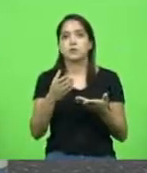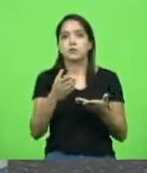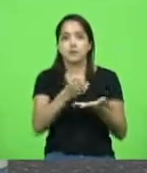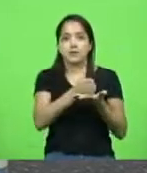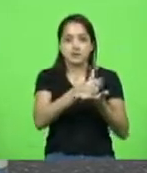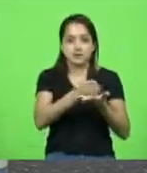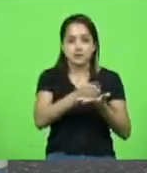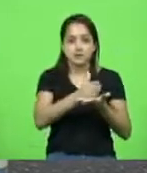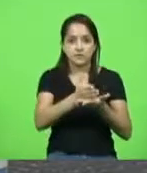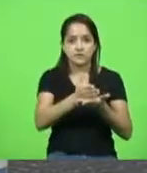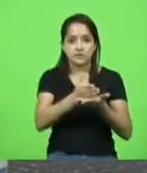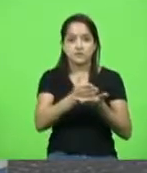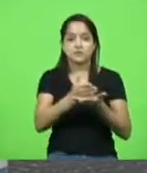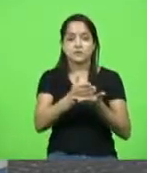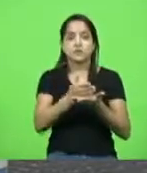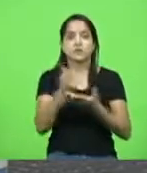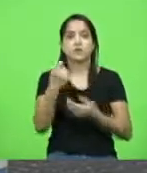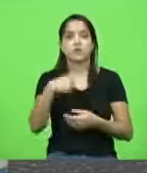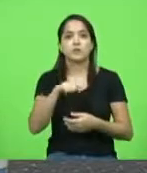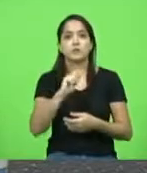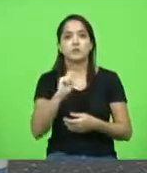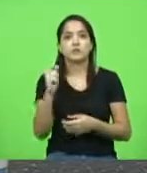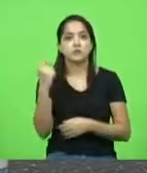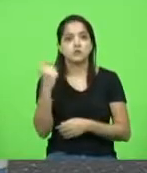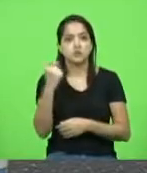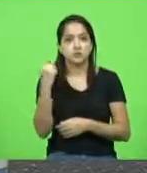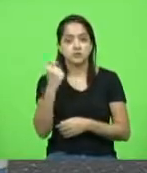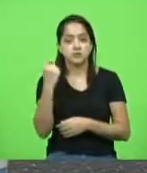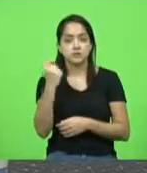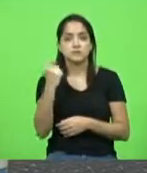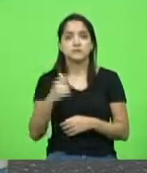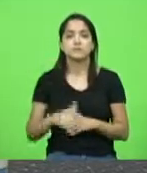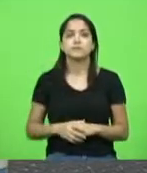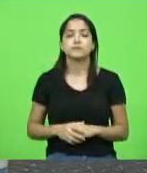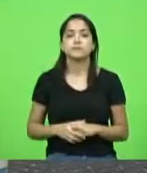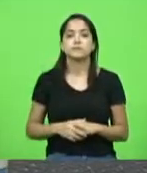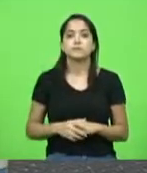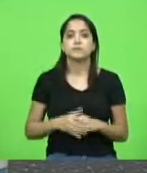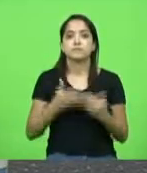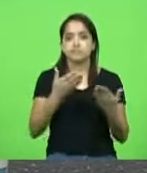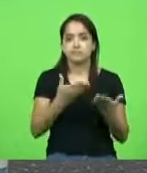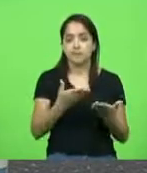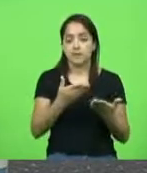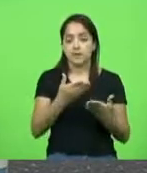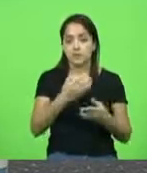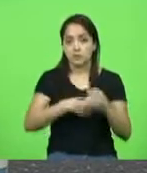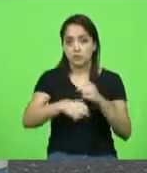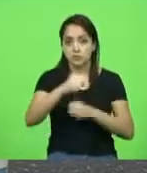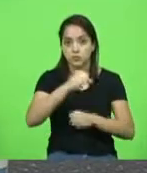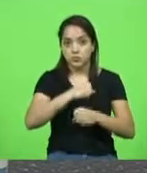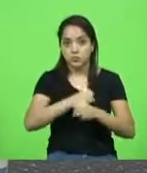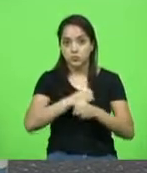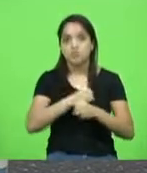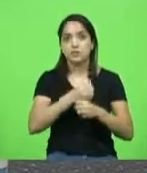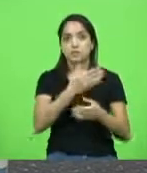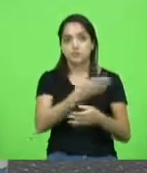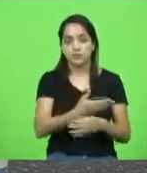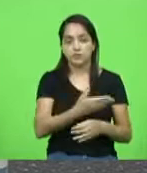Argentina bancada Deputado Maurício e durante o último ano cor